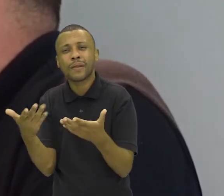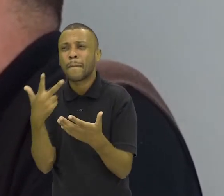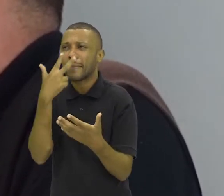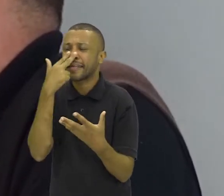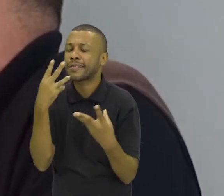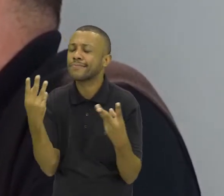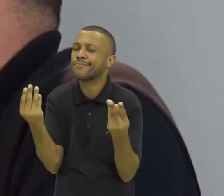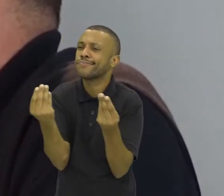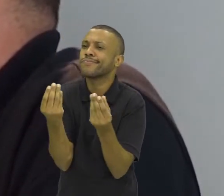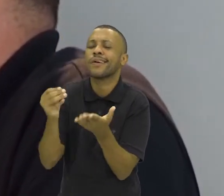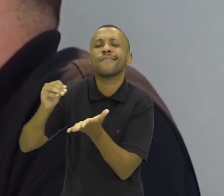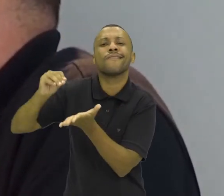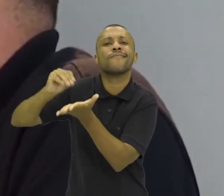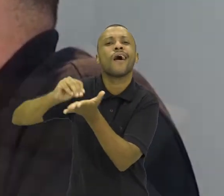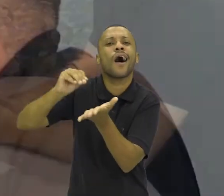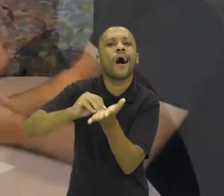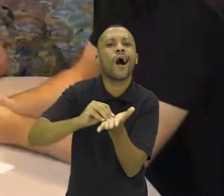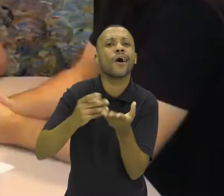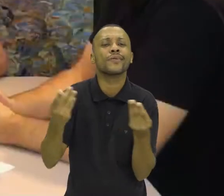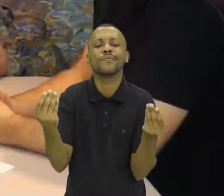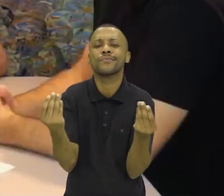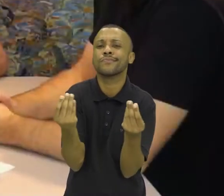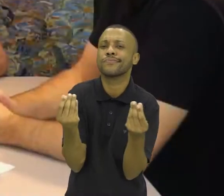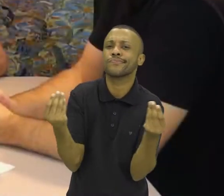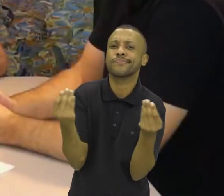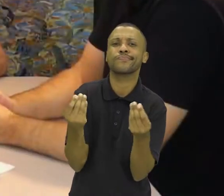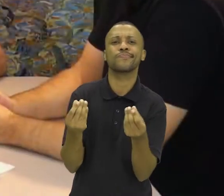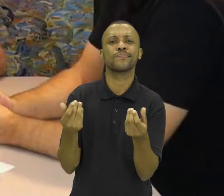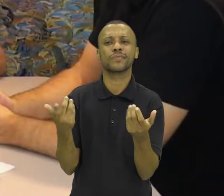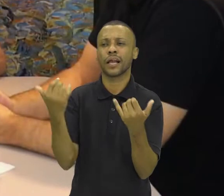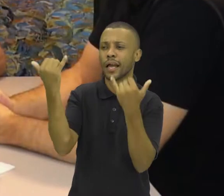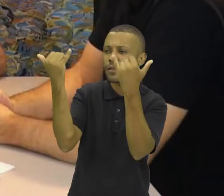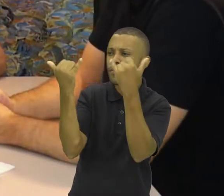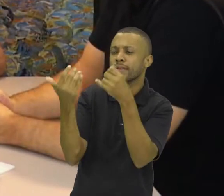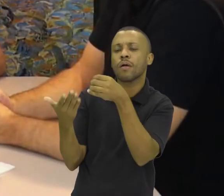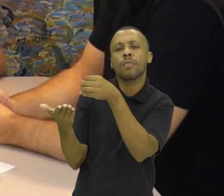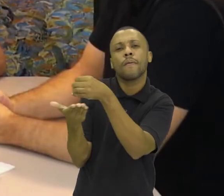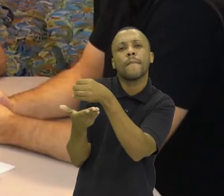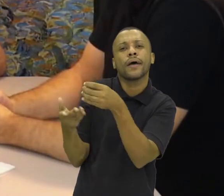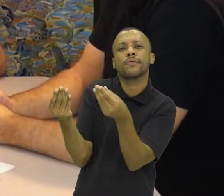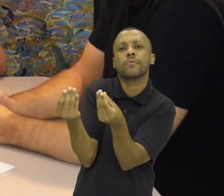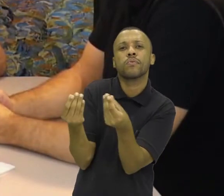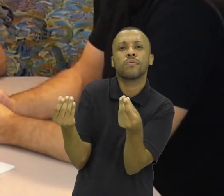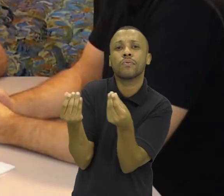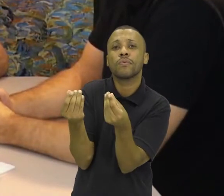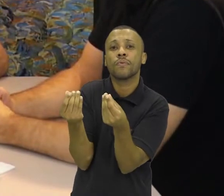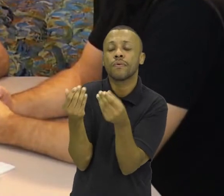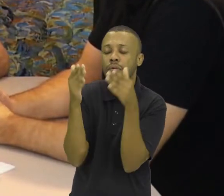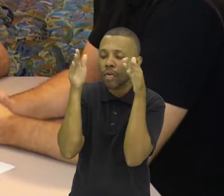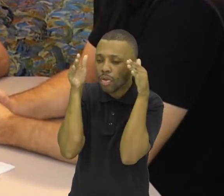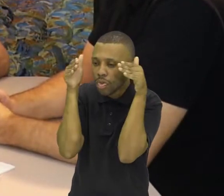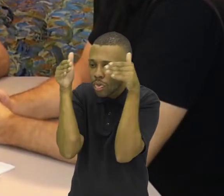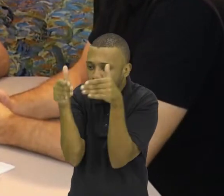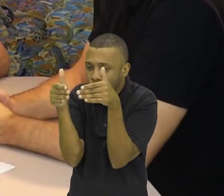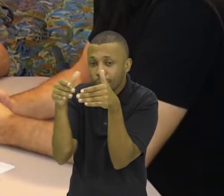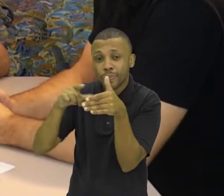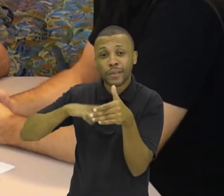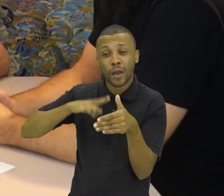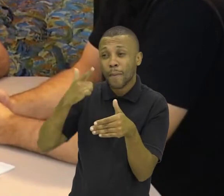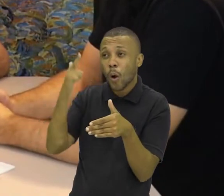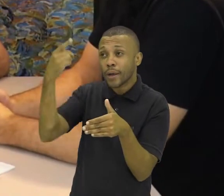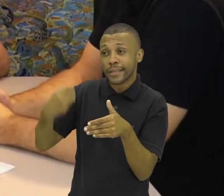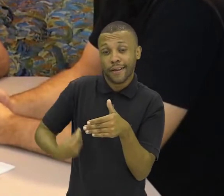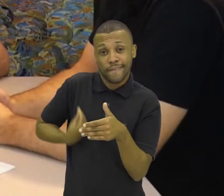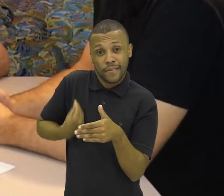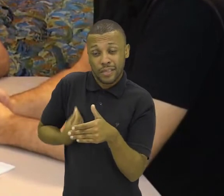o mundo está superficial. Sim. As pessoas ficam na superfície, levam a vida como se não houvesse outra vida. Eu estou